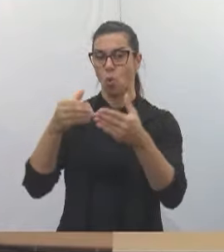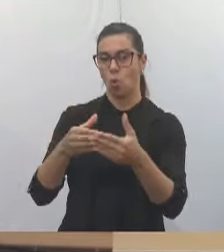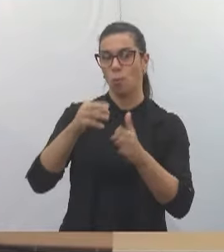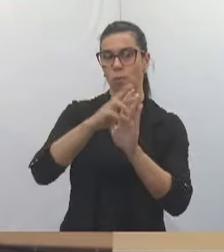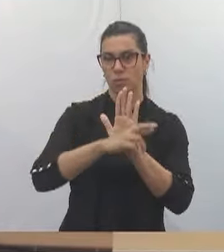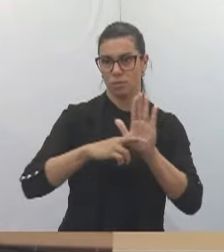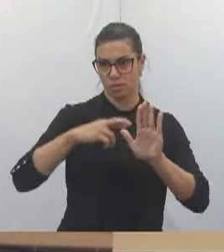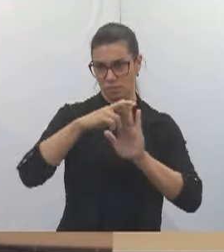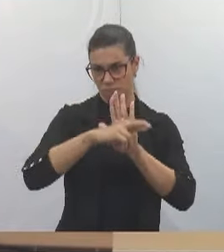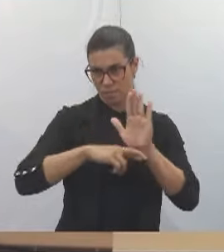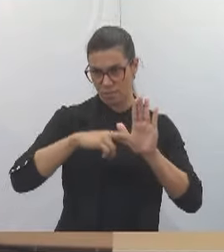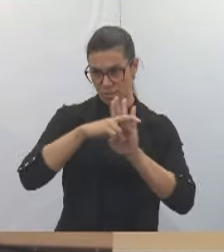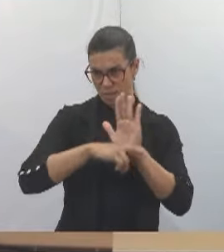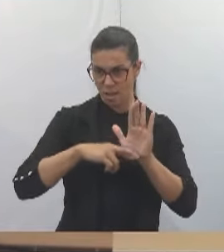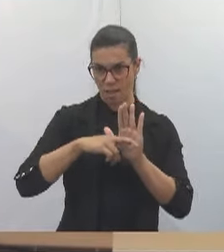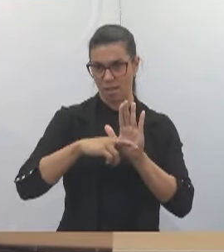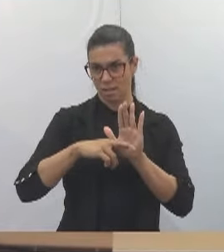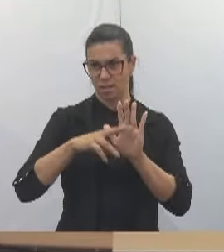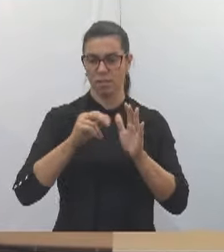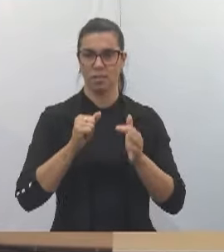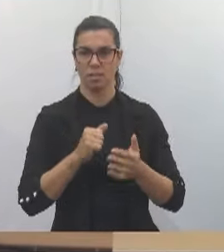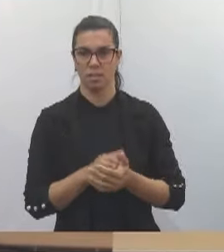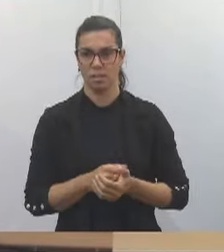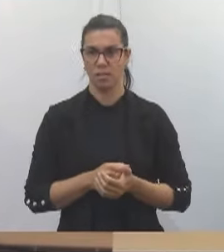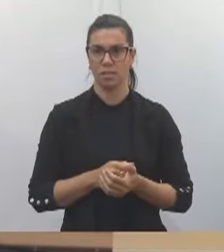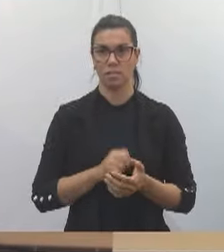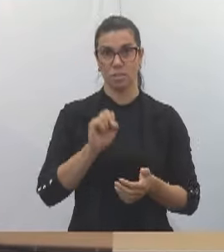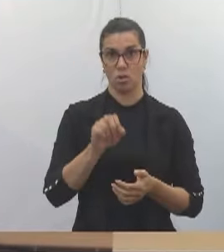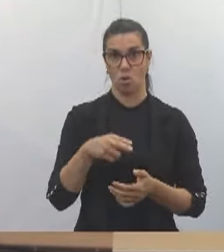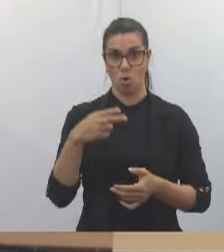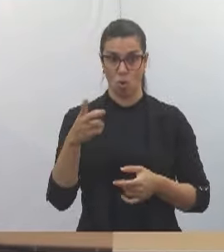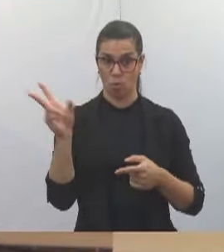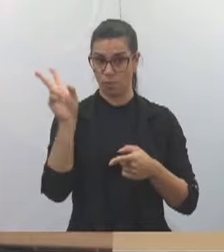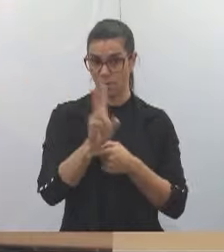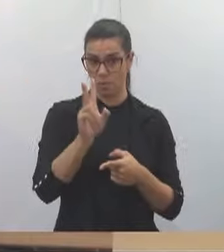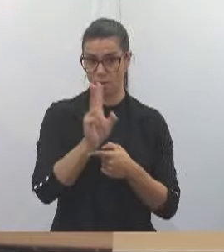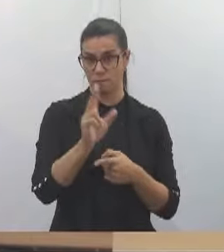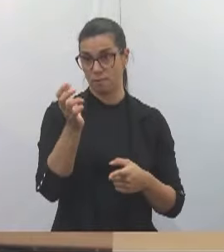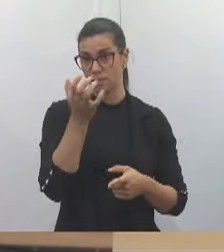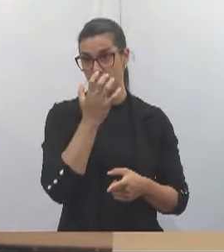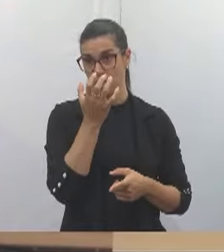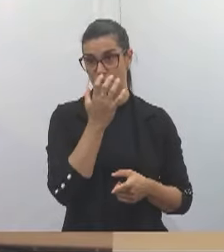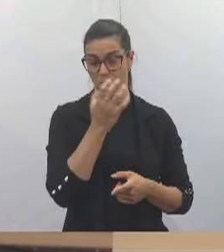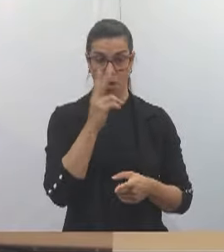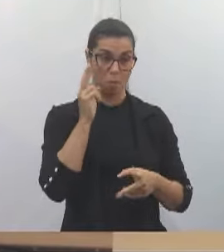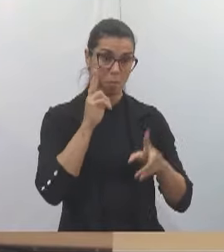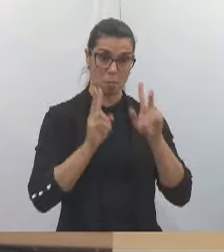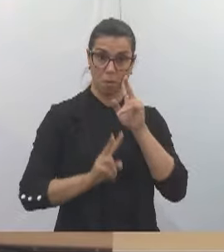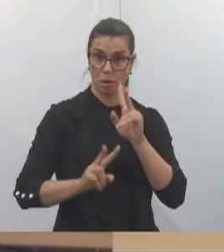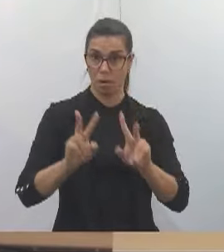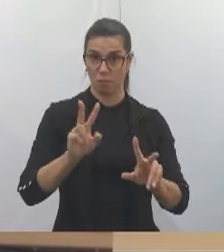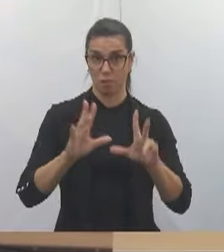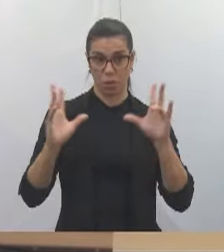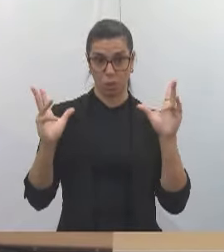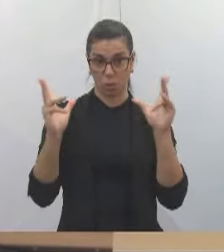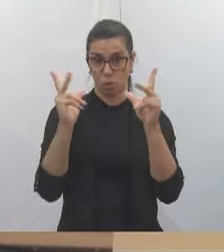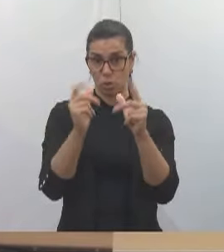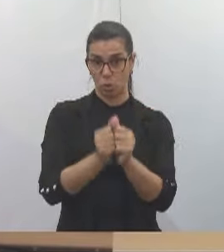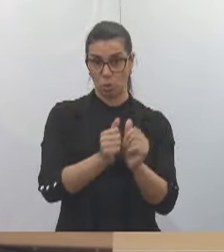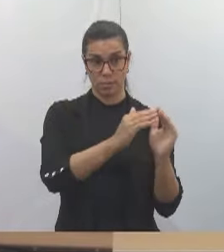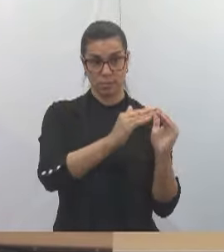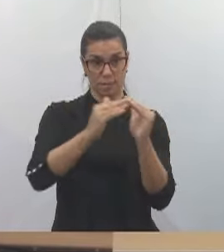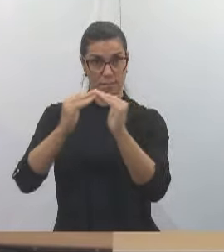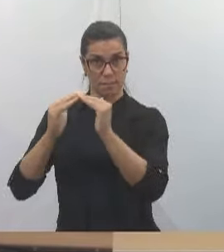A ironia que me deixou assim insatisfeita. Ou da defesa animal para verificar em todos os apartamentos e casas em condomínios